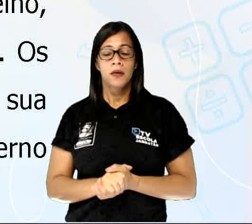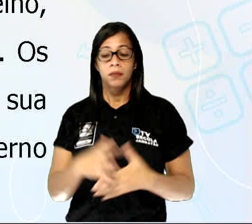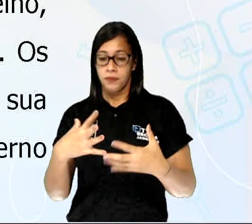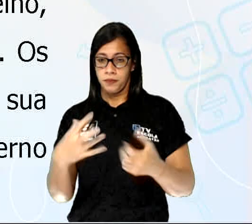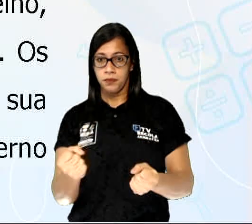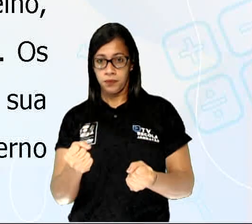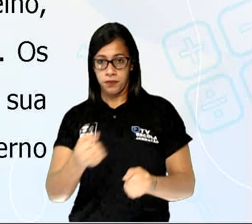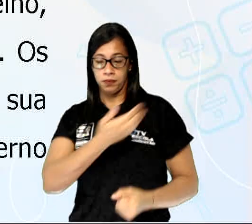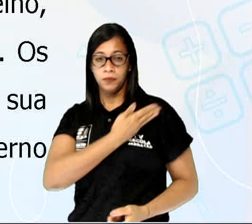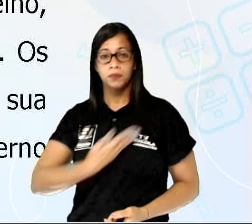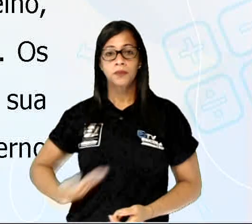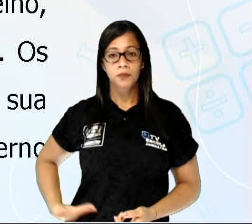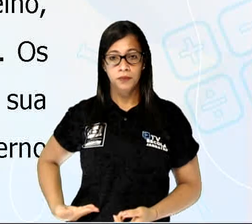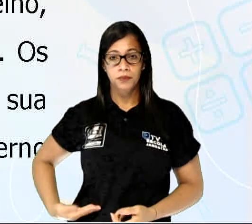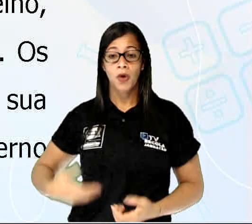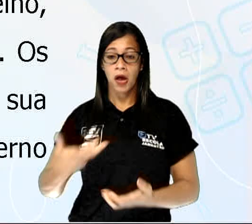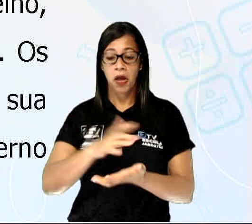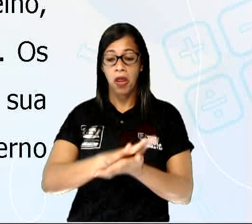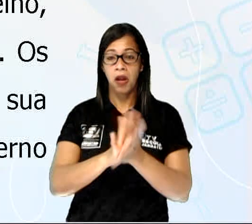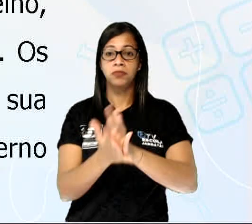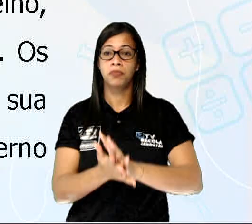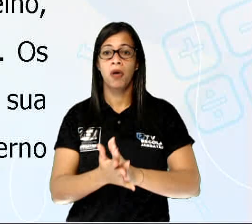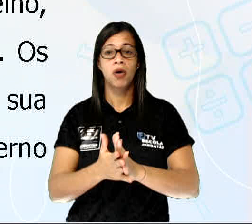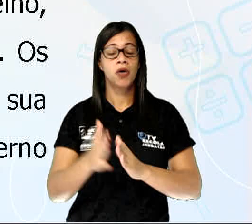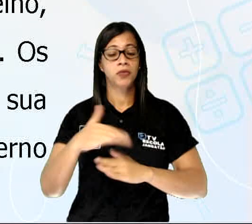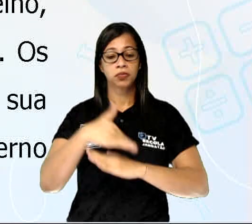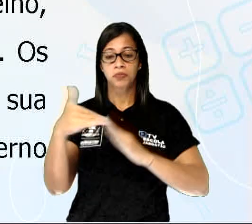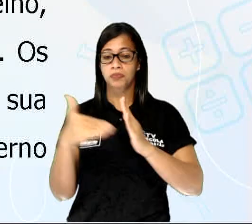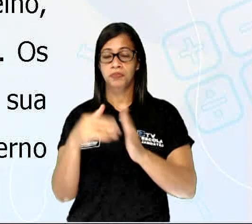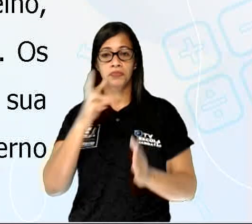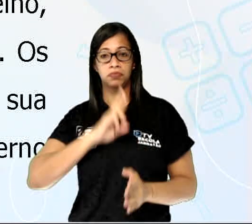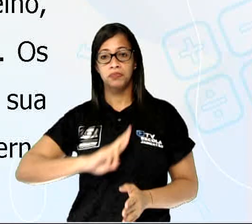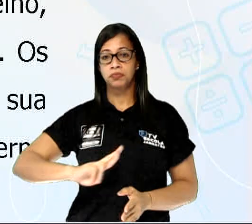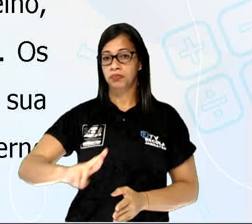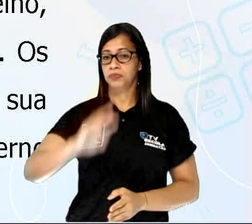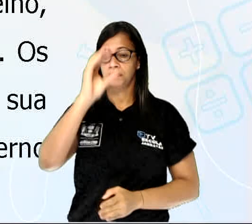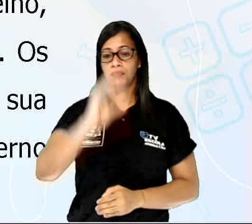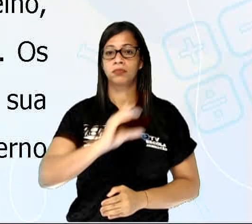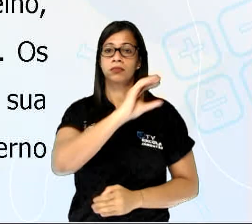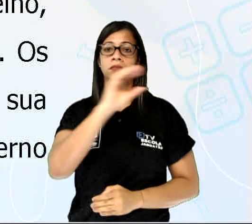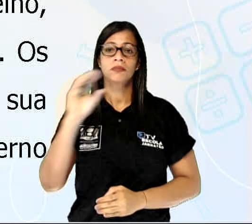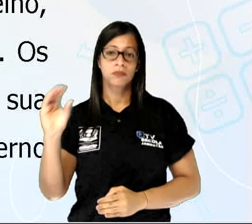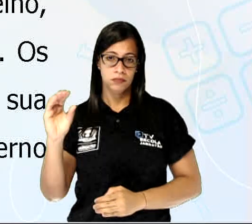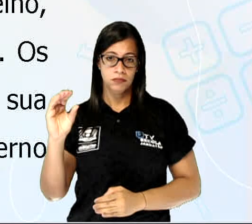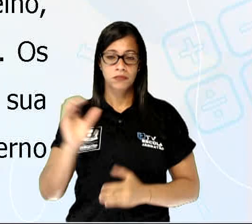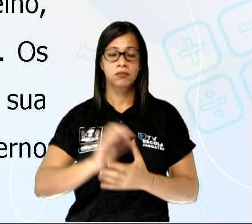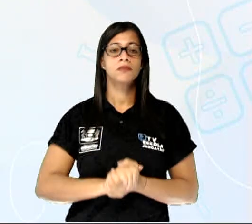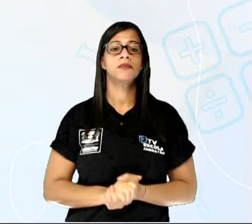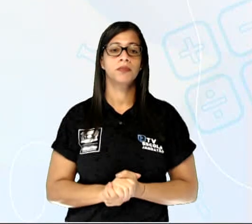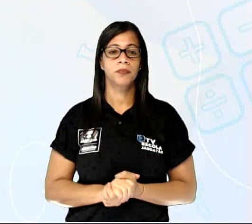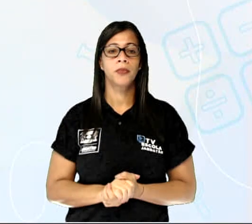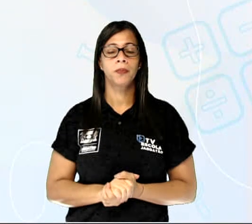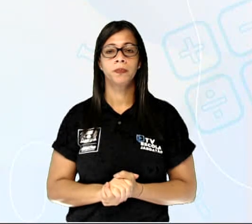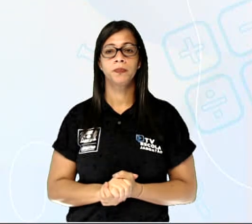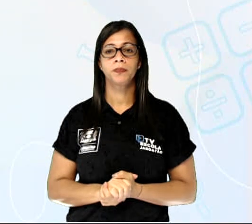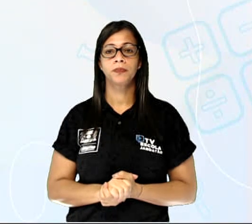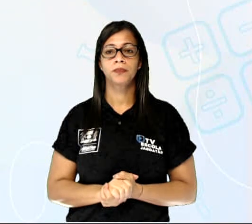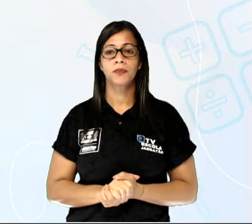ao catolicismo. Os holandeses então se rebelaram e declararam sua independência, passando a se opor ao domínio